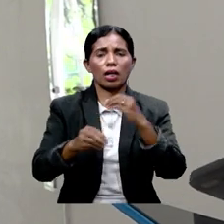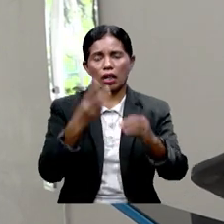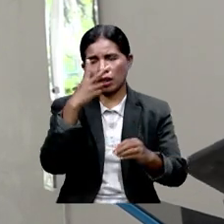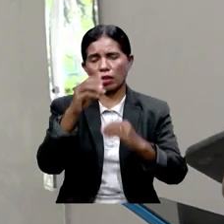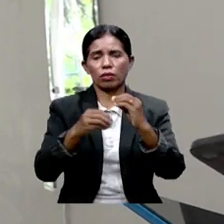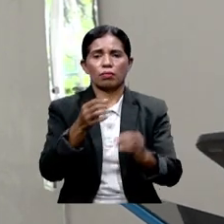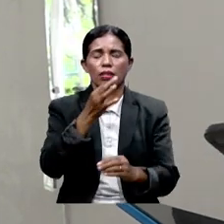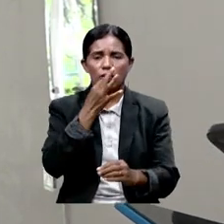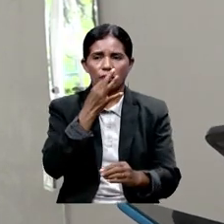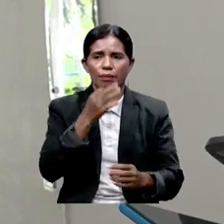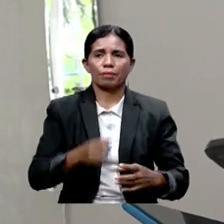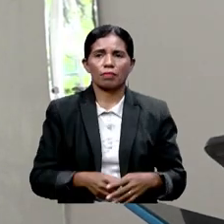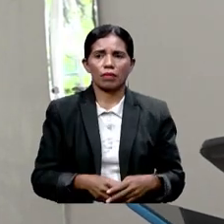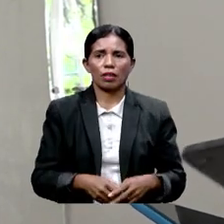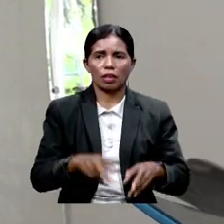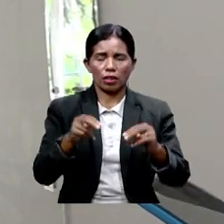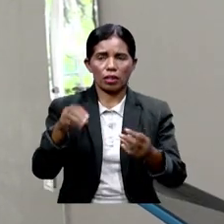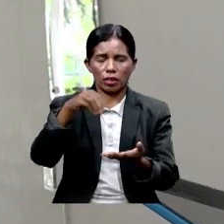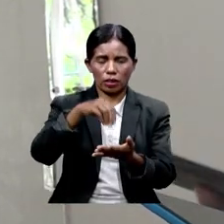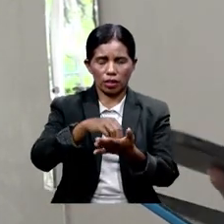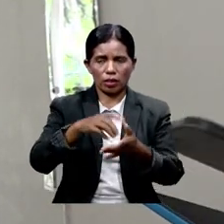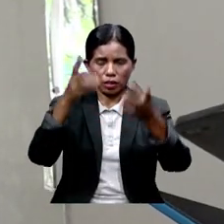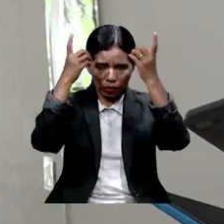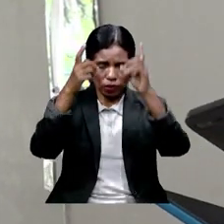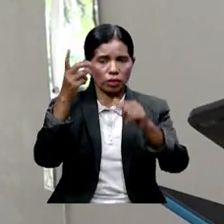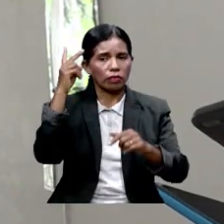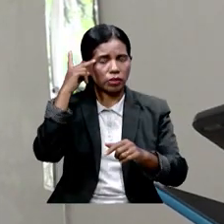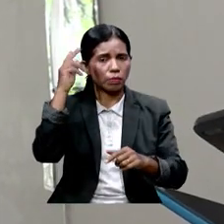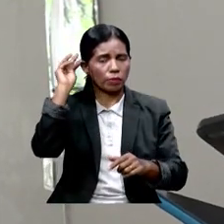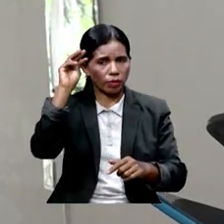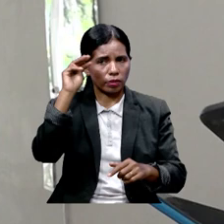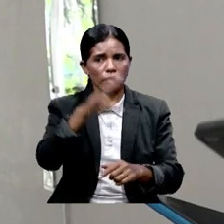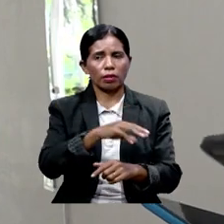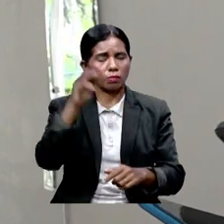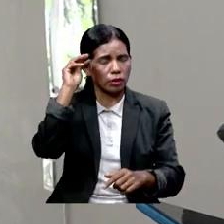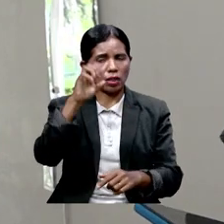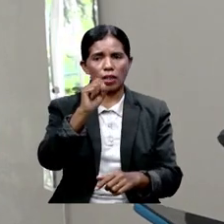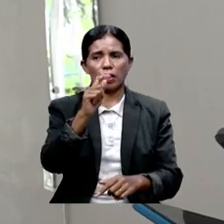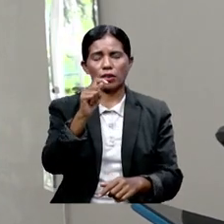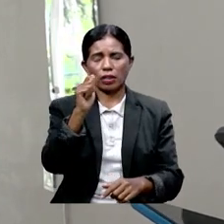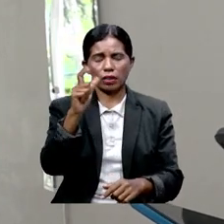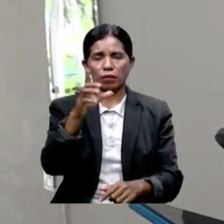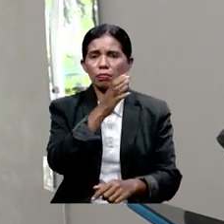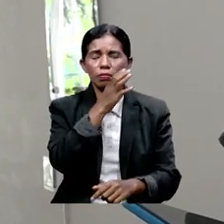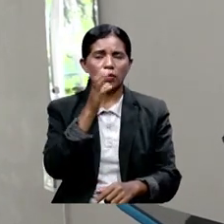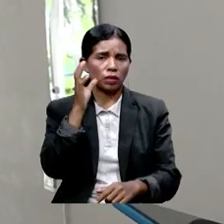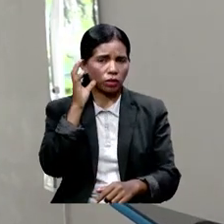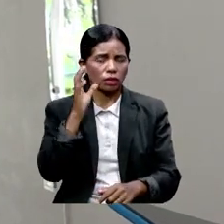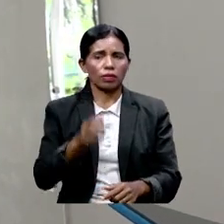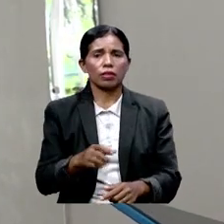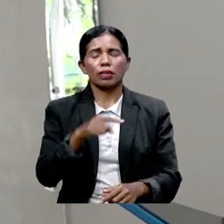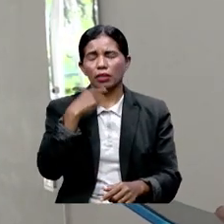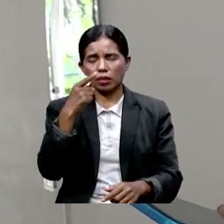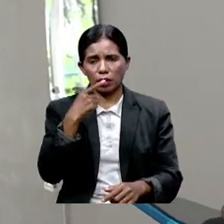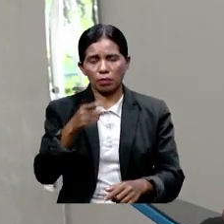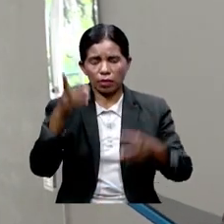nutricional. I ne preside agora da preside o vice primeiro ministro, ne vice maka ministro estatal ho ministro agricultura e sema preside